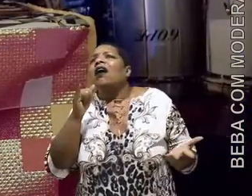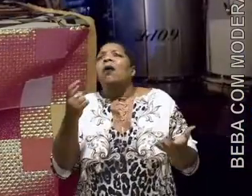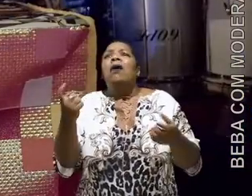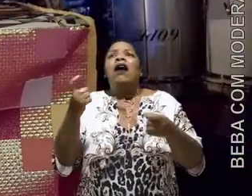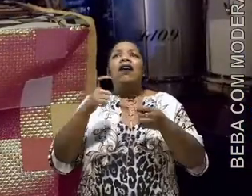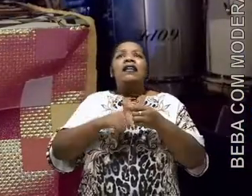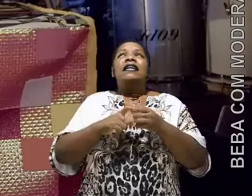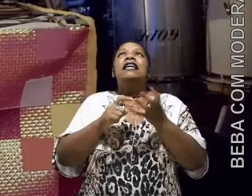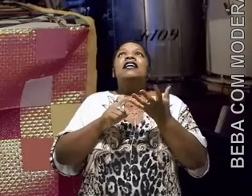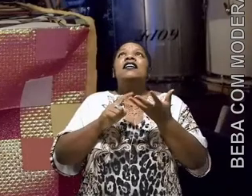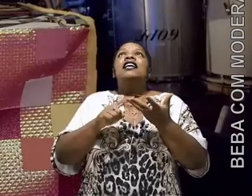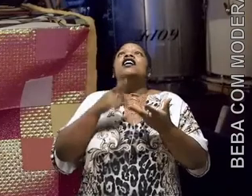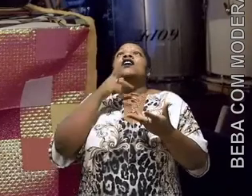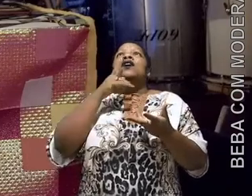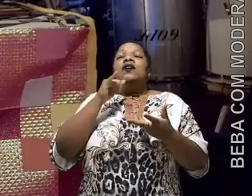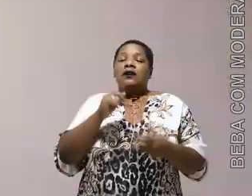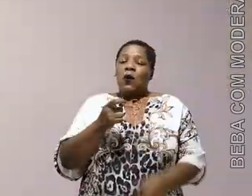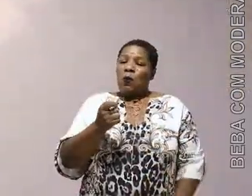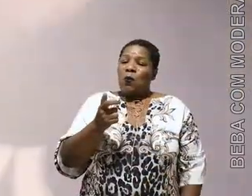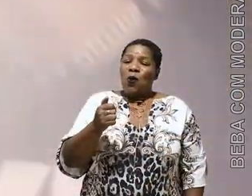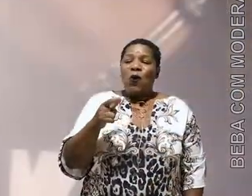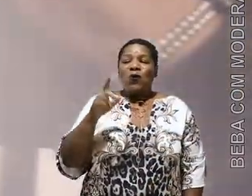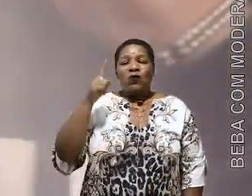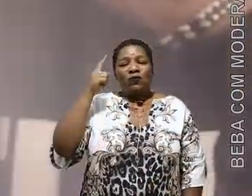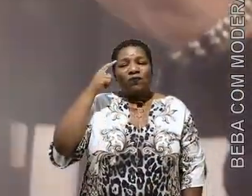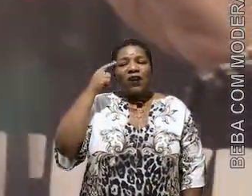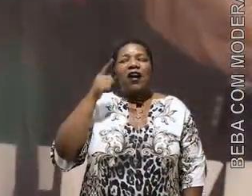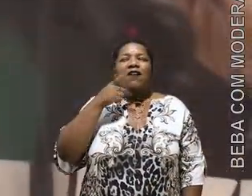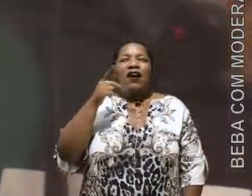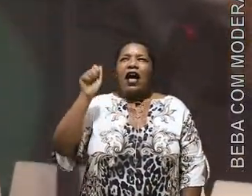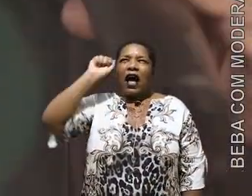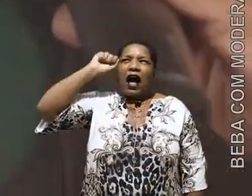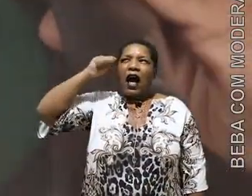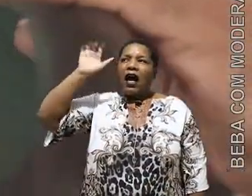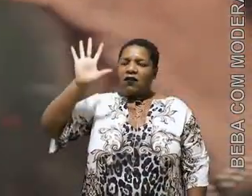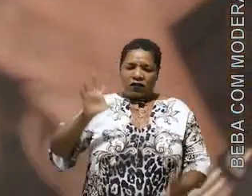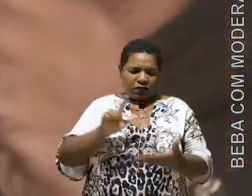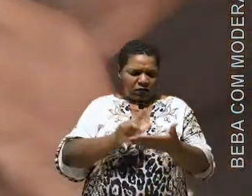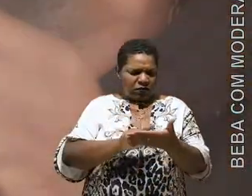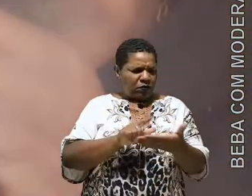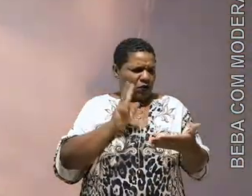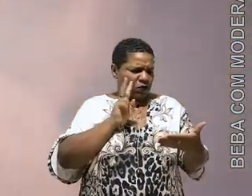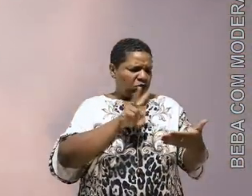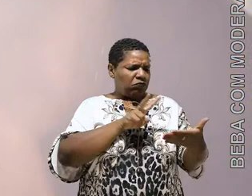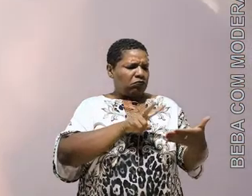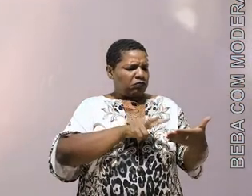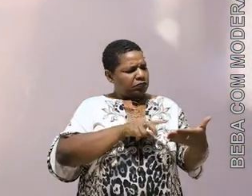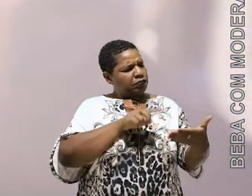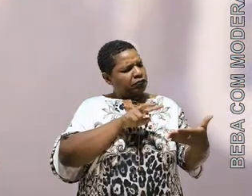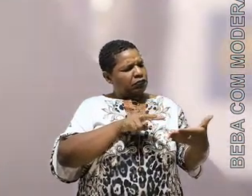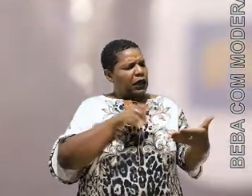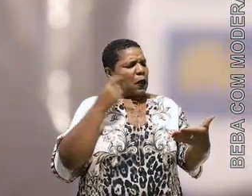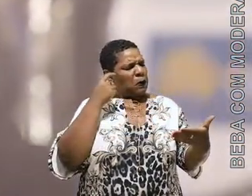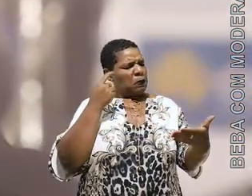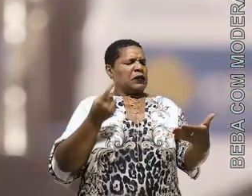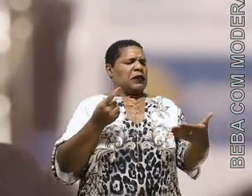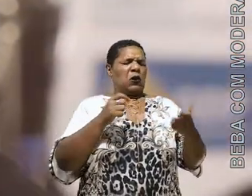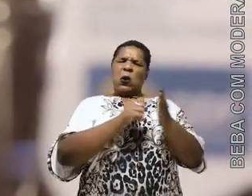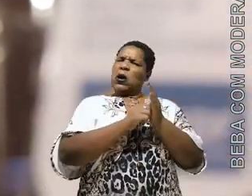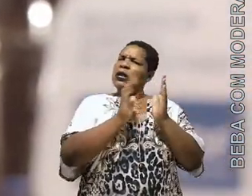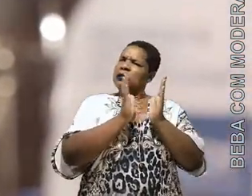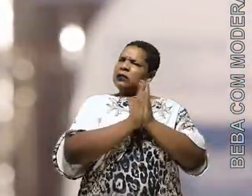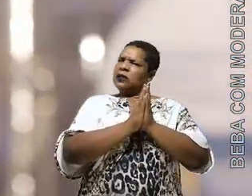as palavras que viram quando o pai voltar a pouco tempo ouvido falar em África um folheto no balcão de uma